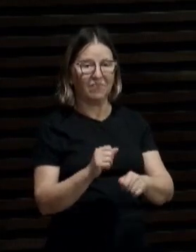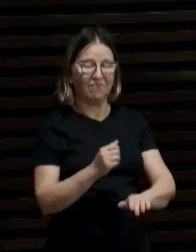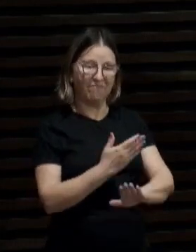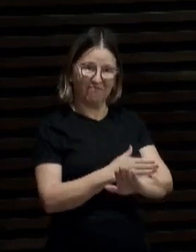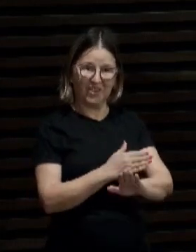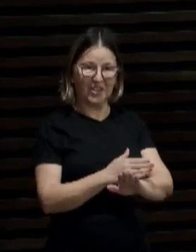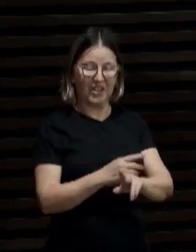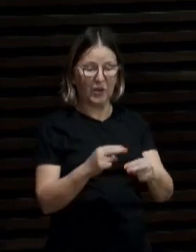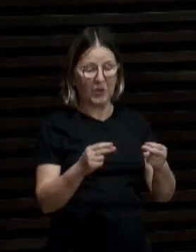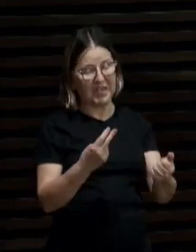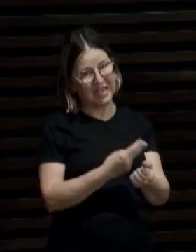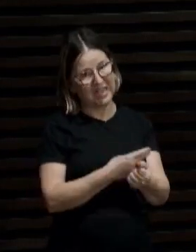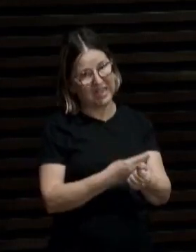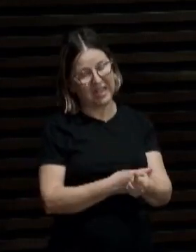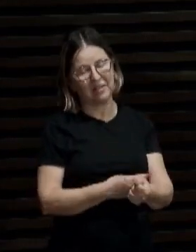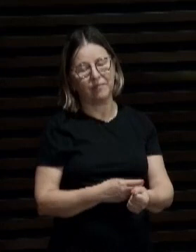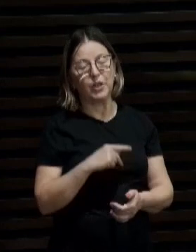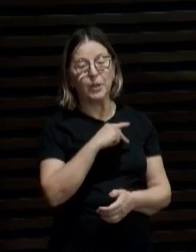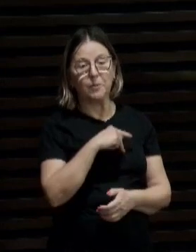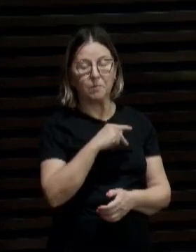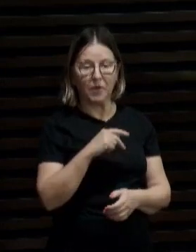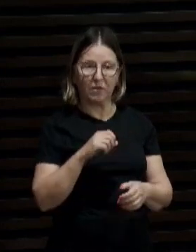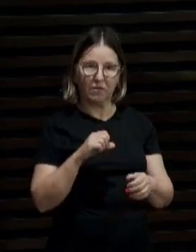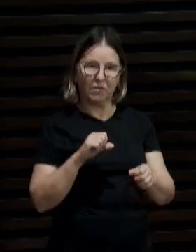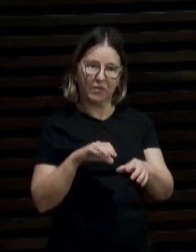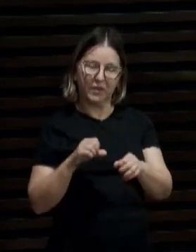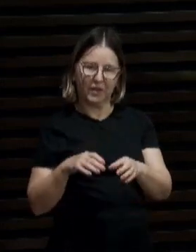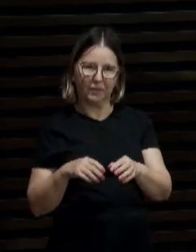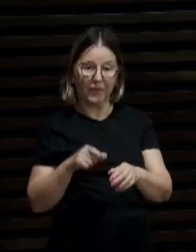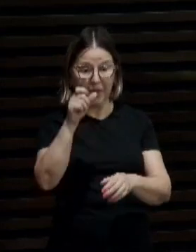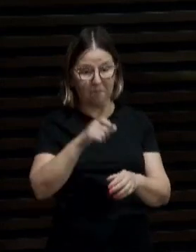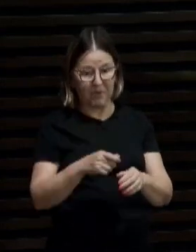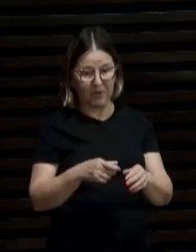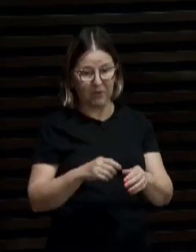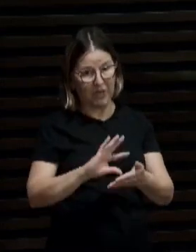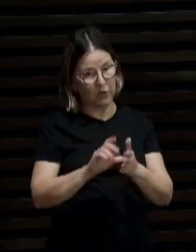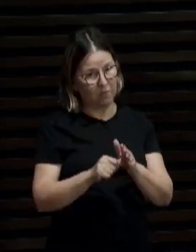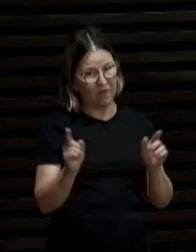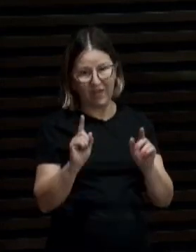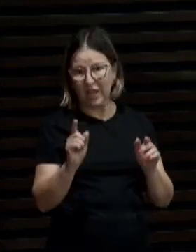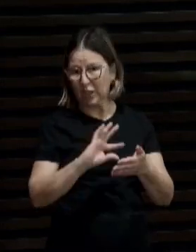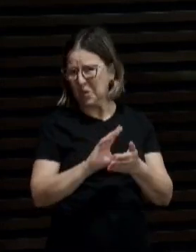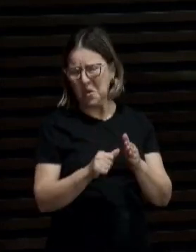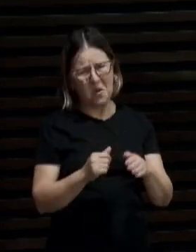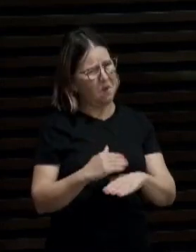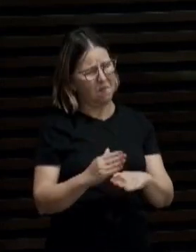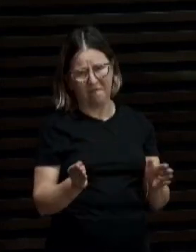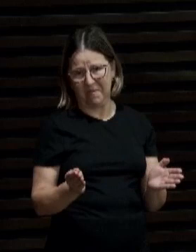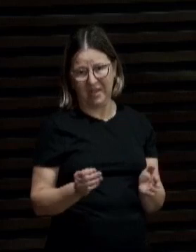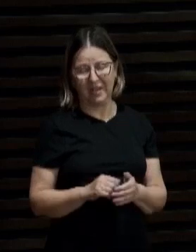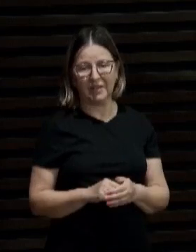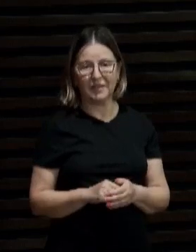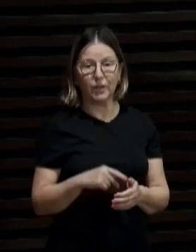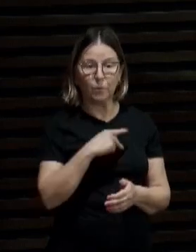Com o mesmo empenho que Paulo vinha e dizia assim, aquele que roubava, não roube mais. Coisas práticas, ele estava ensinando aqueles